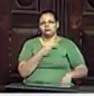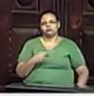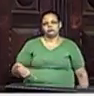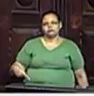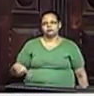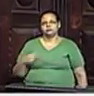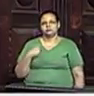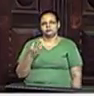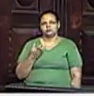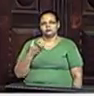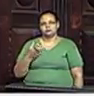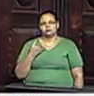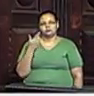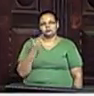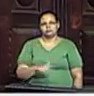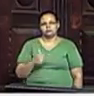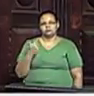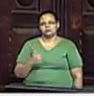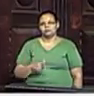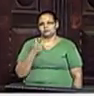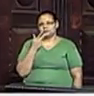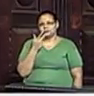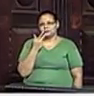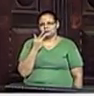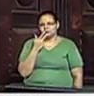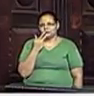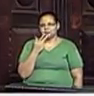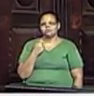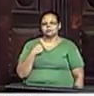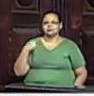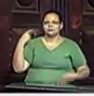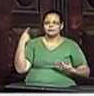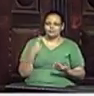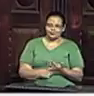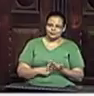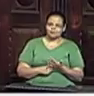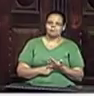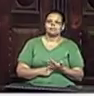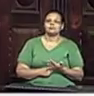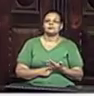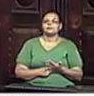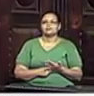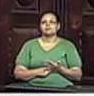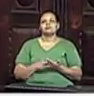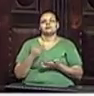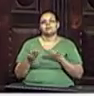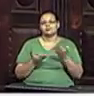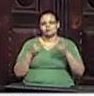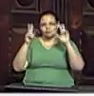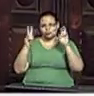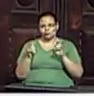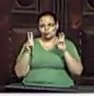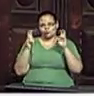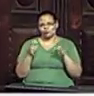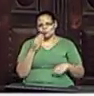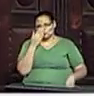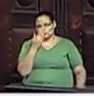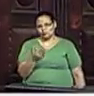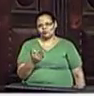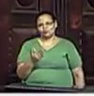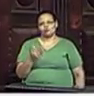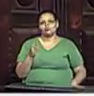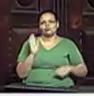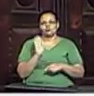eu queria mais uma vez dizer do meu total compromisso em tratar esse tema de frente